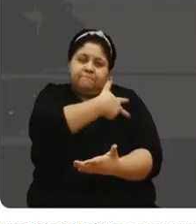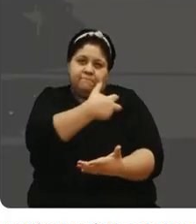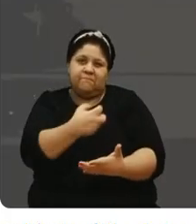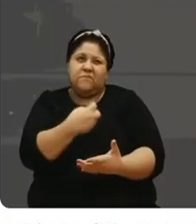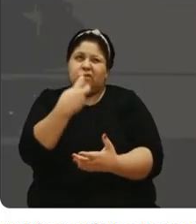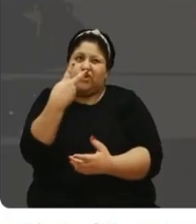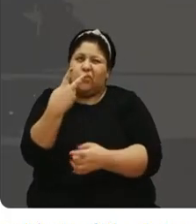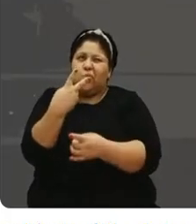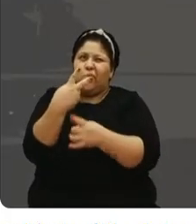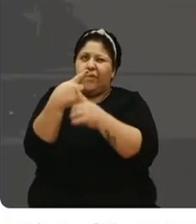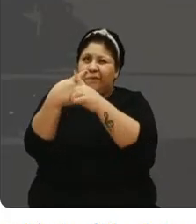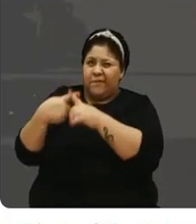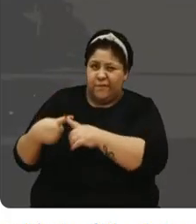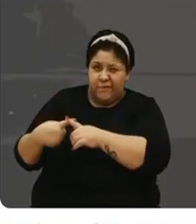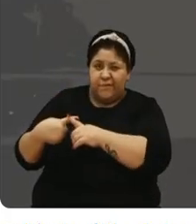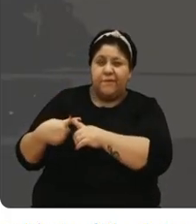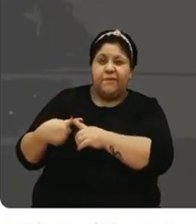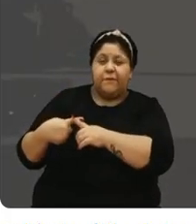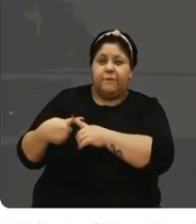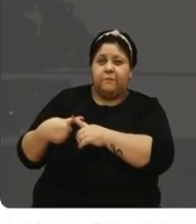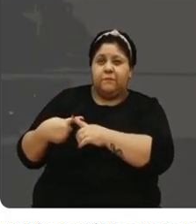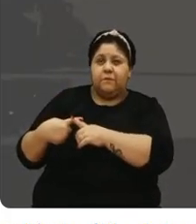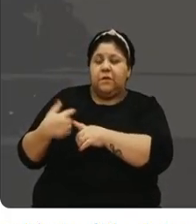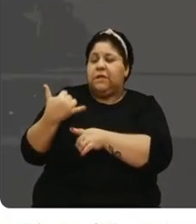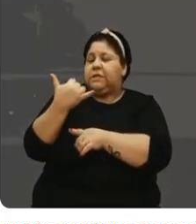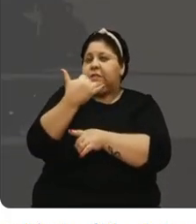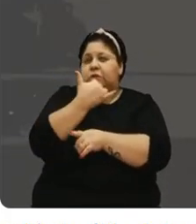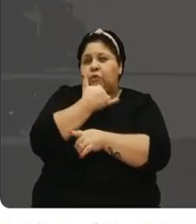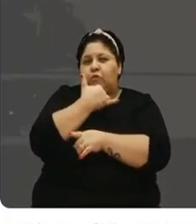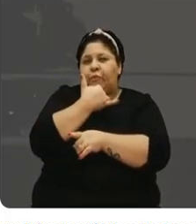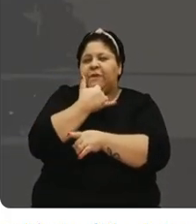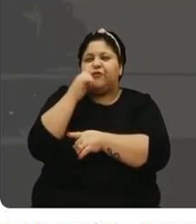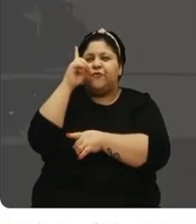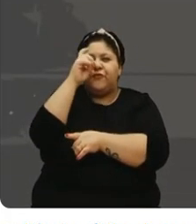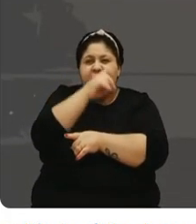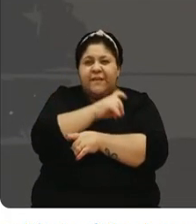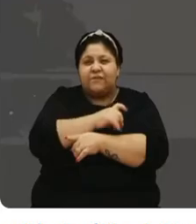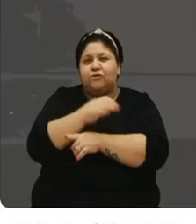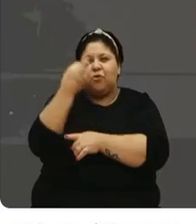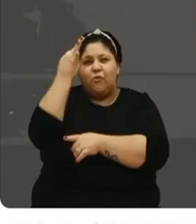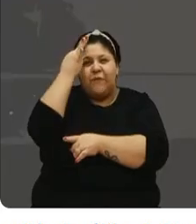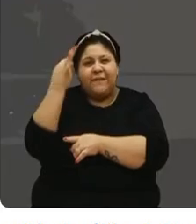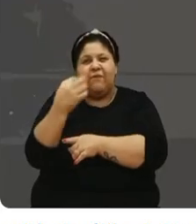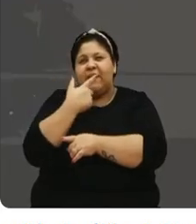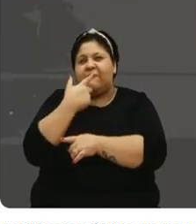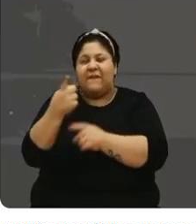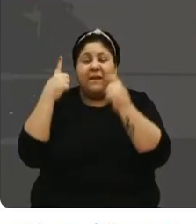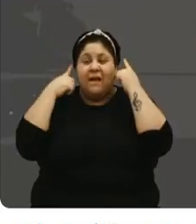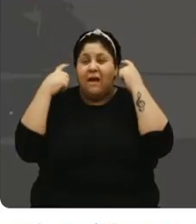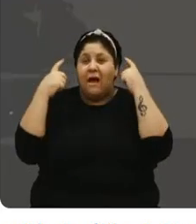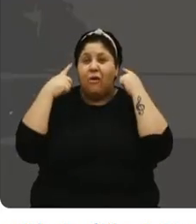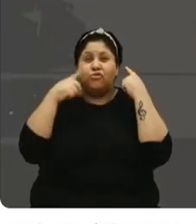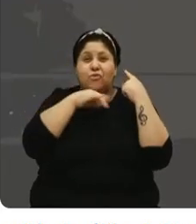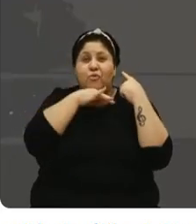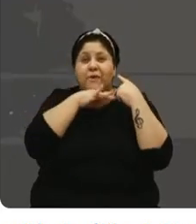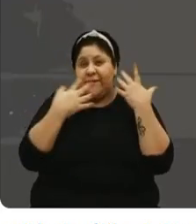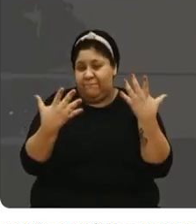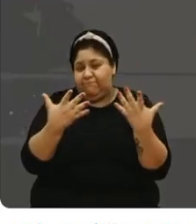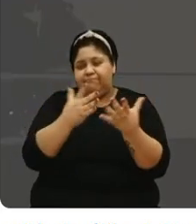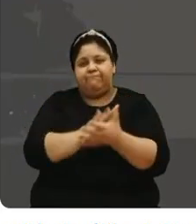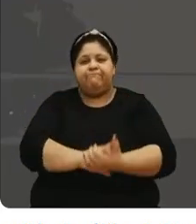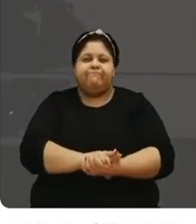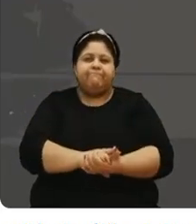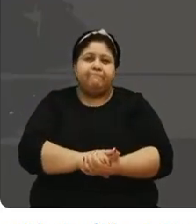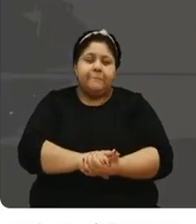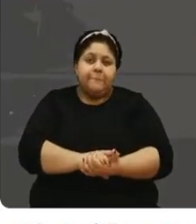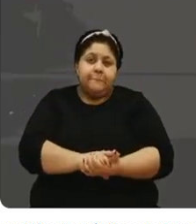2 doses AstraZeneca antes da gestação. E só eu coloquei um dado aqui só para a gente lembrar. Mãe vacinada e mesmo assim